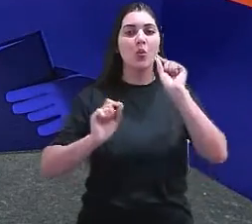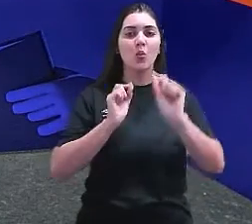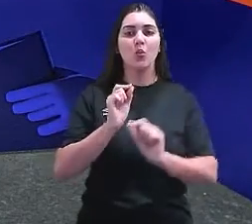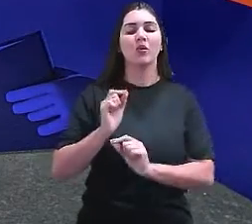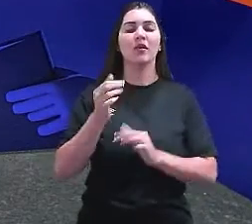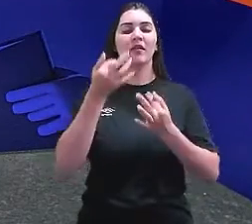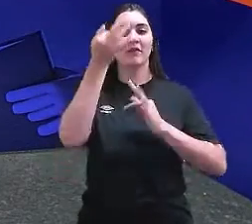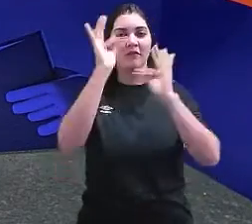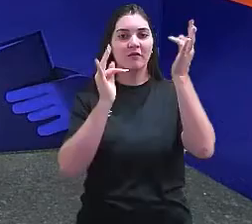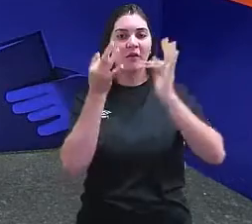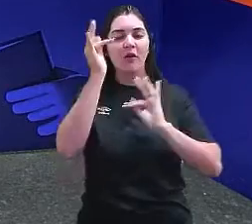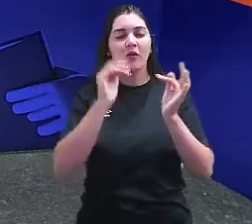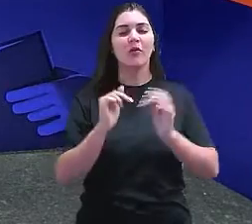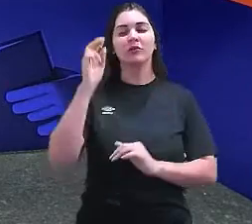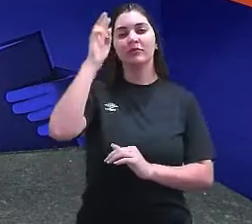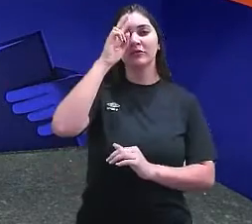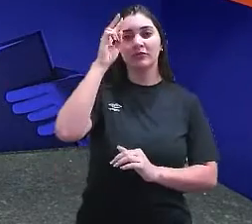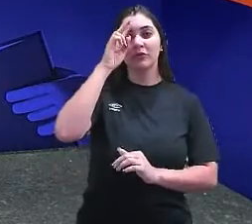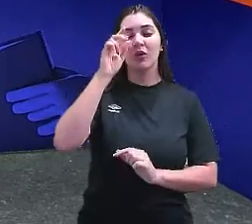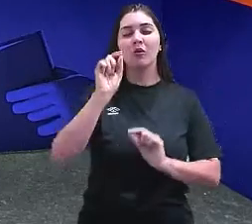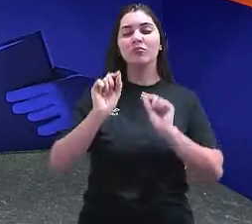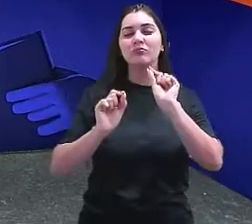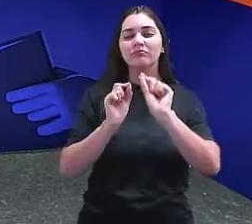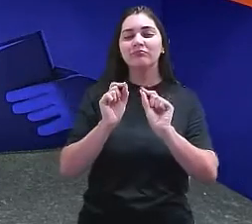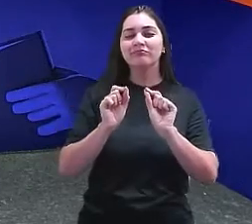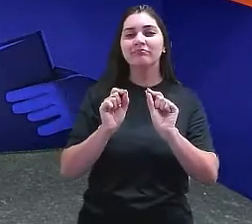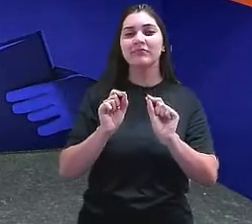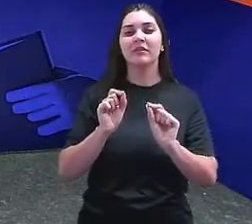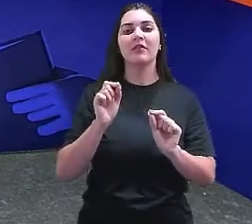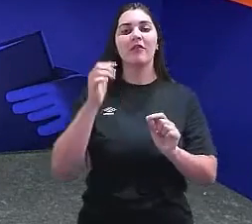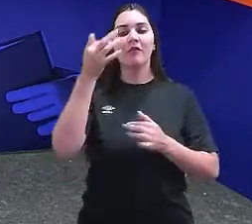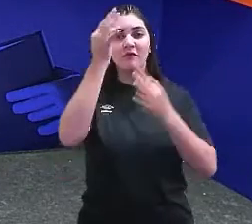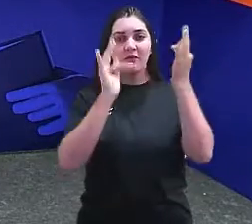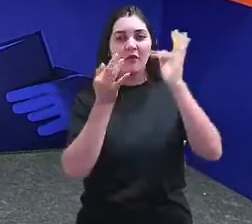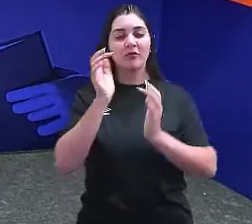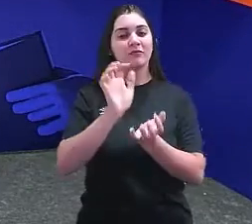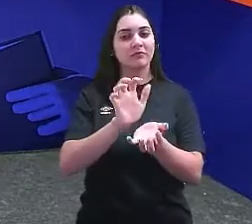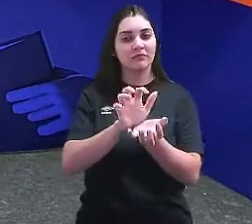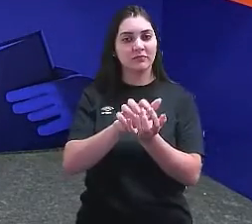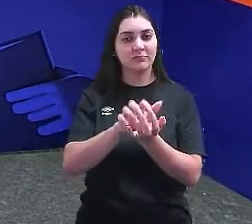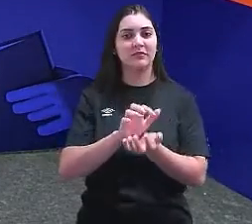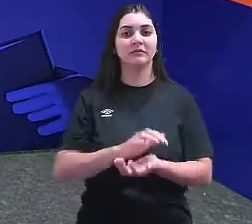lendas e vamos ver melhor o folclore de Pernambuco. Então vamos lá?